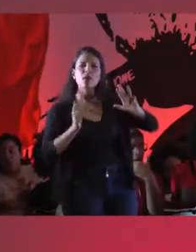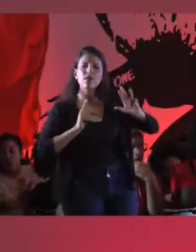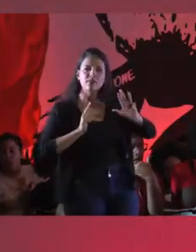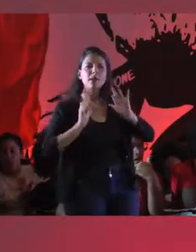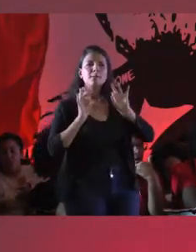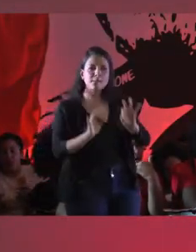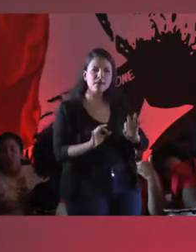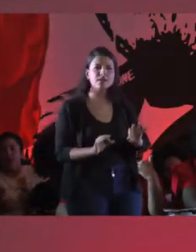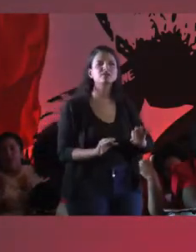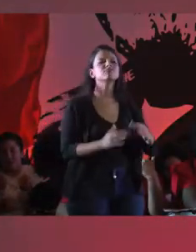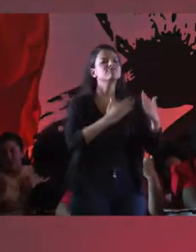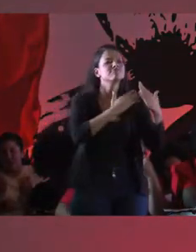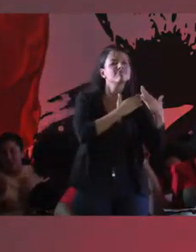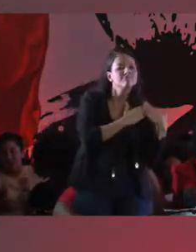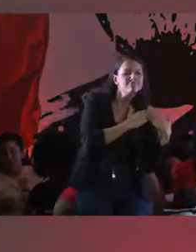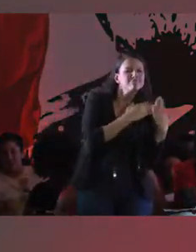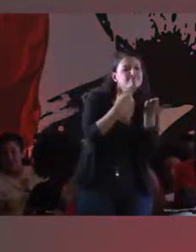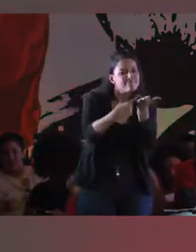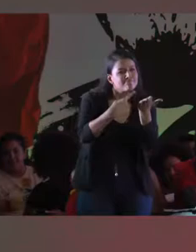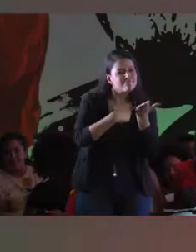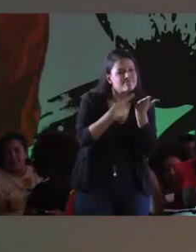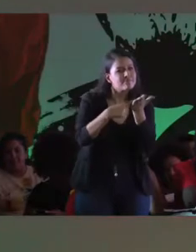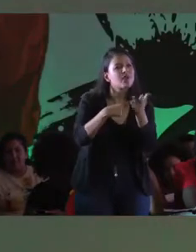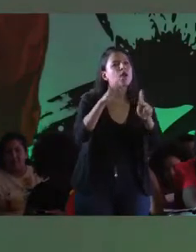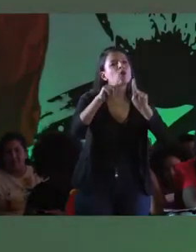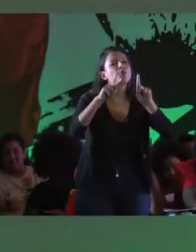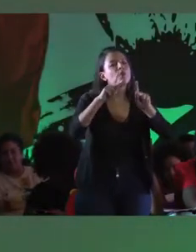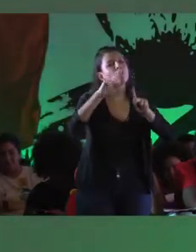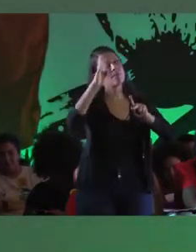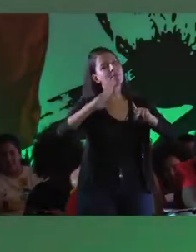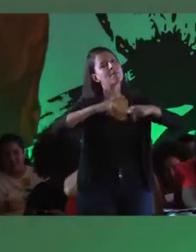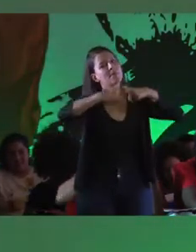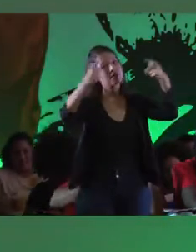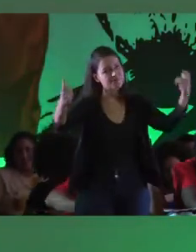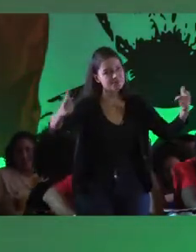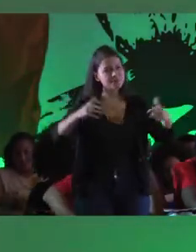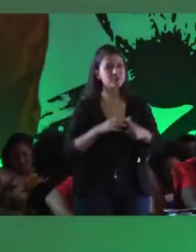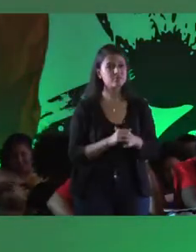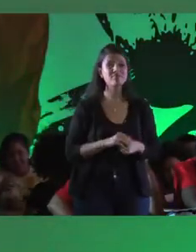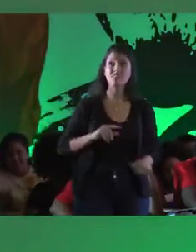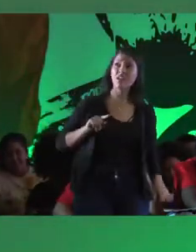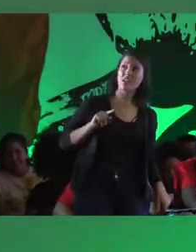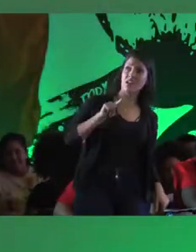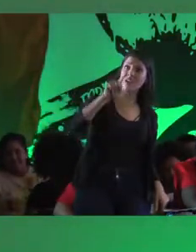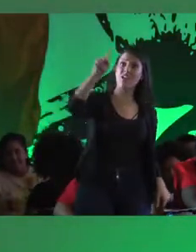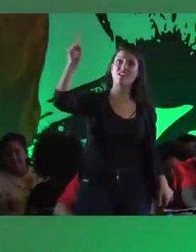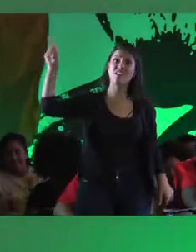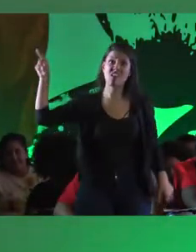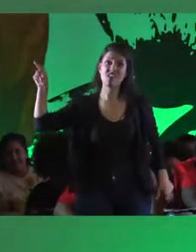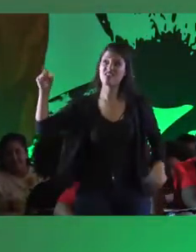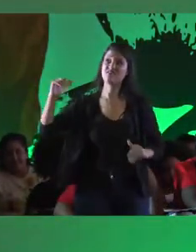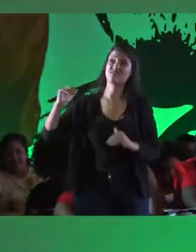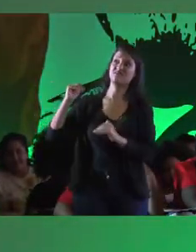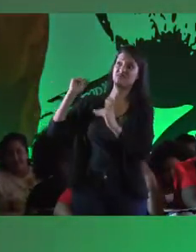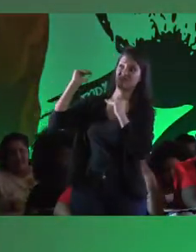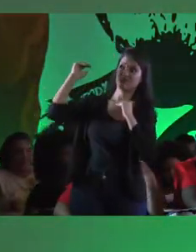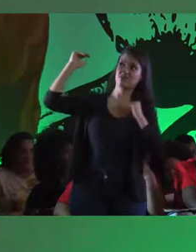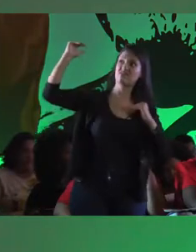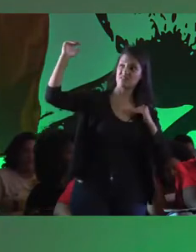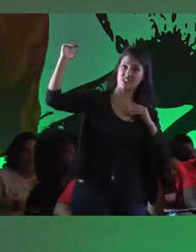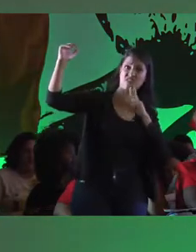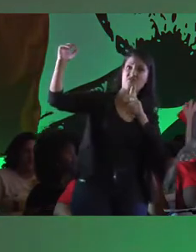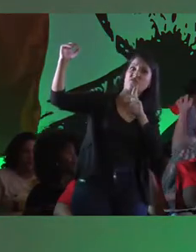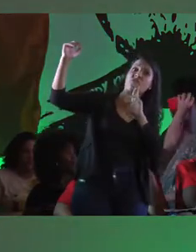do povo brasileiro. Pois é essa classe dominante que nós damos um recado bem alto,